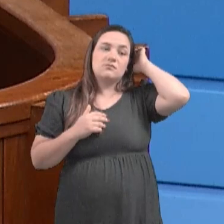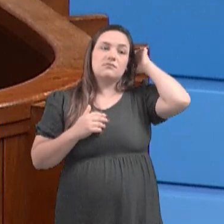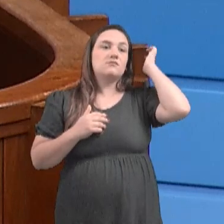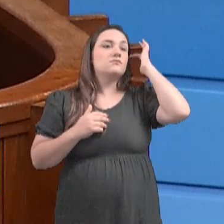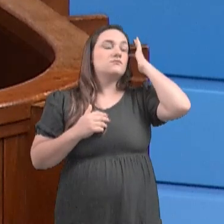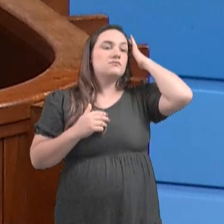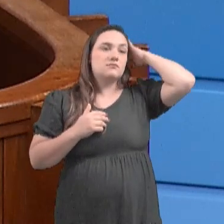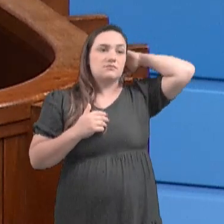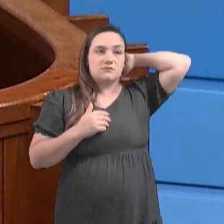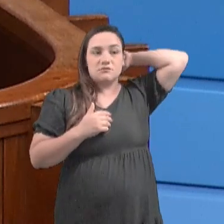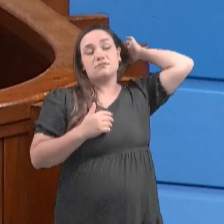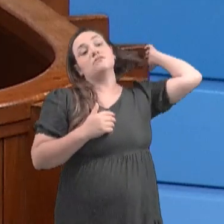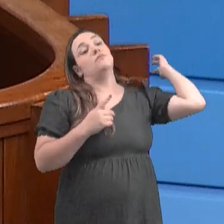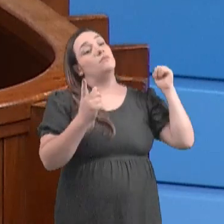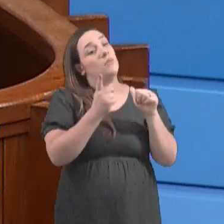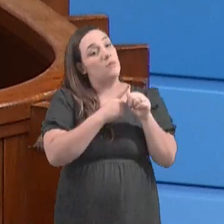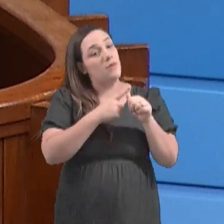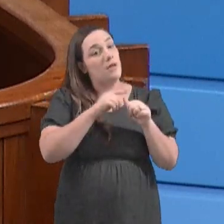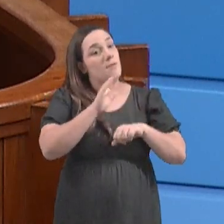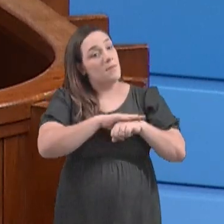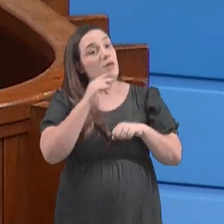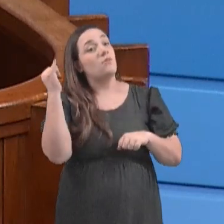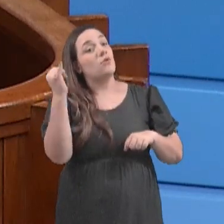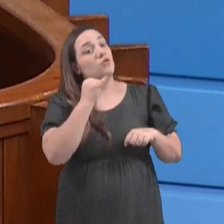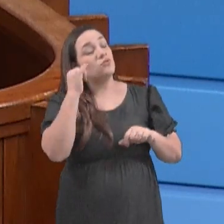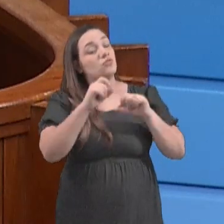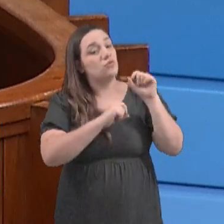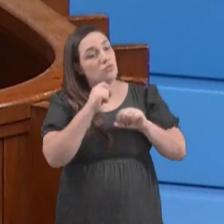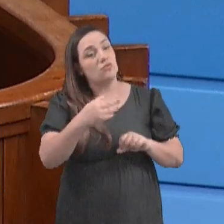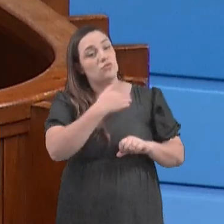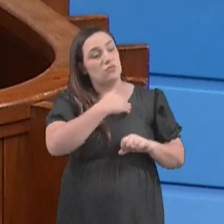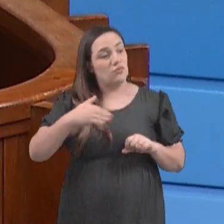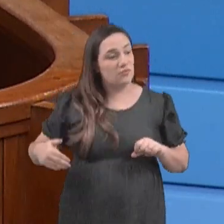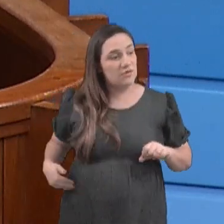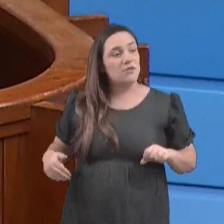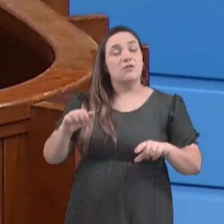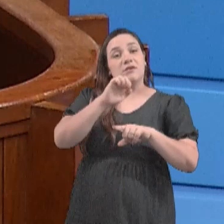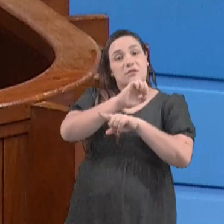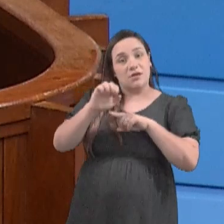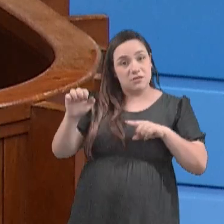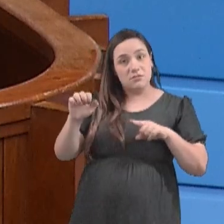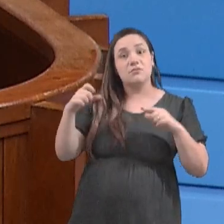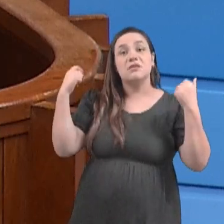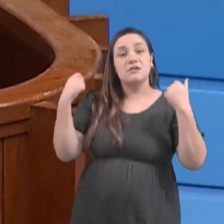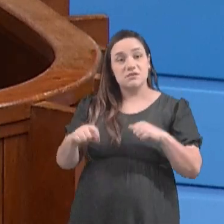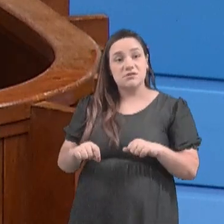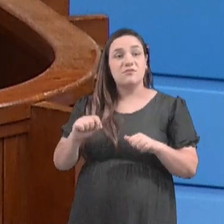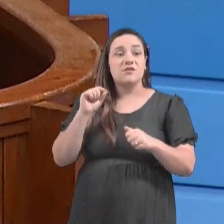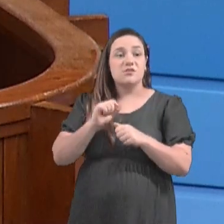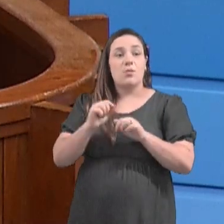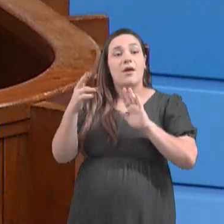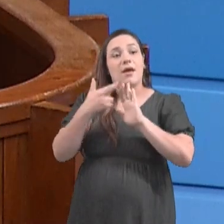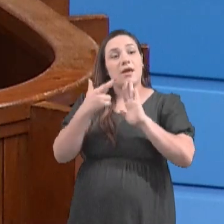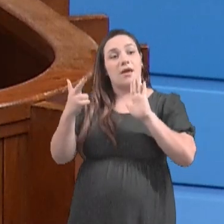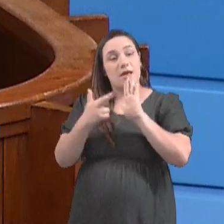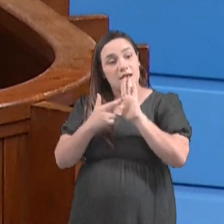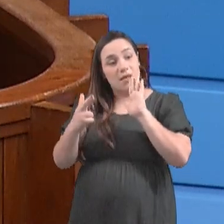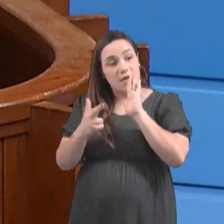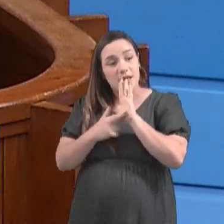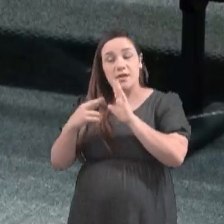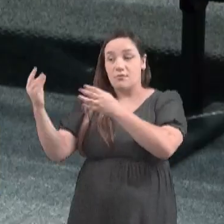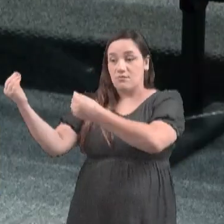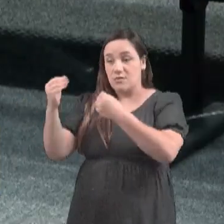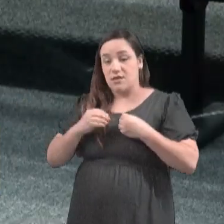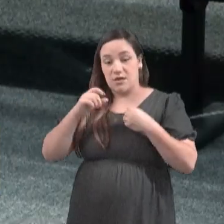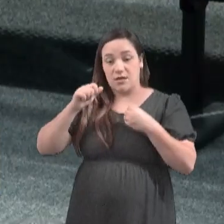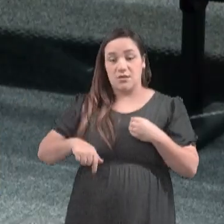essa seria a providência mais importante nesse momento. O governo do Estado editar uma norma, encaminhar para